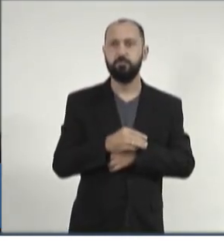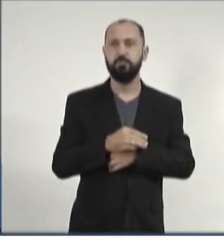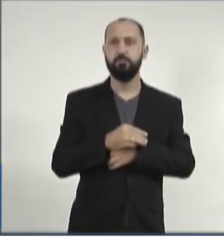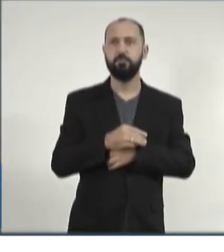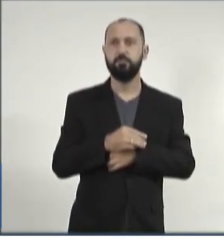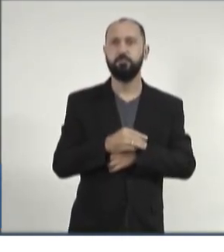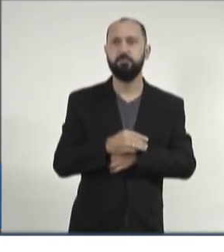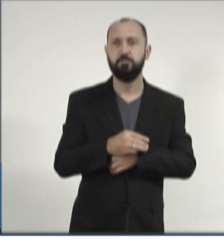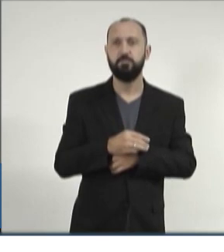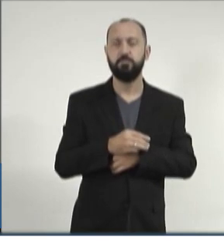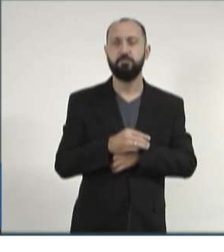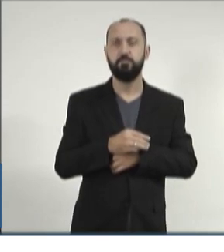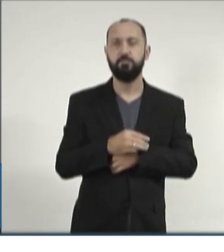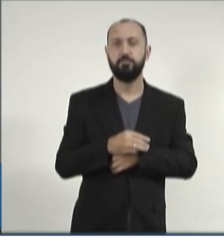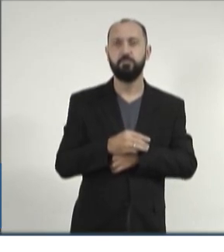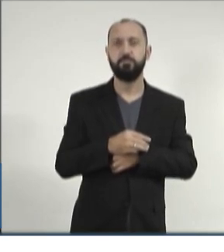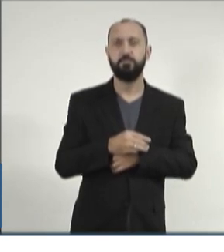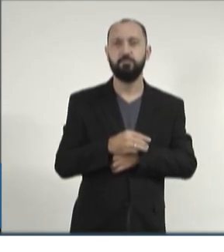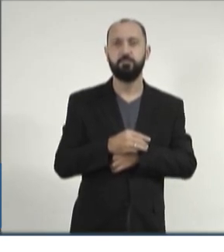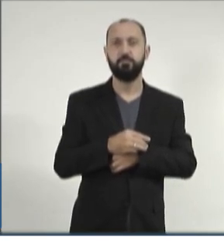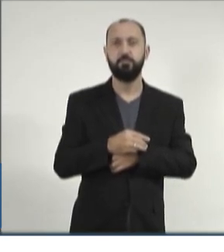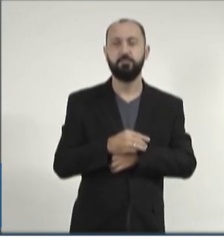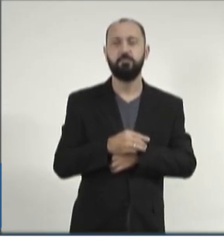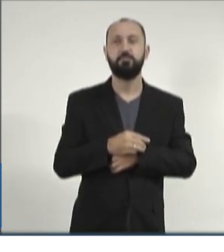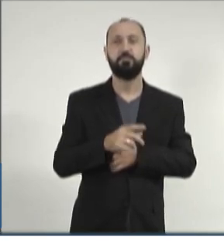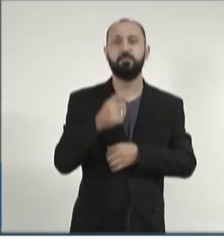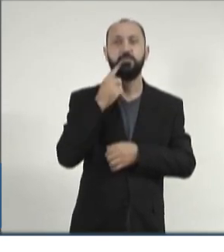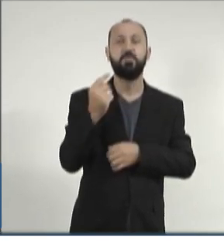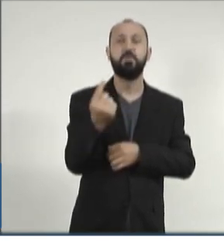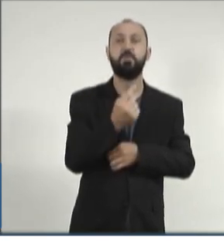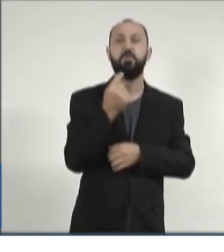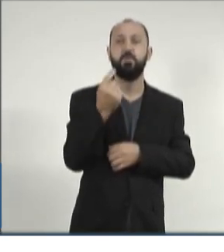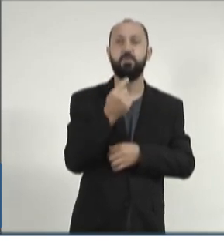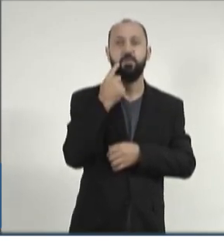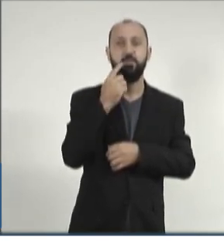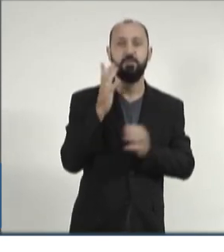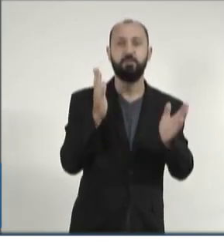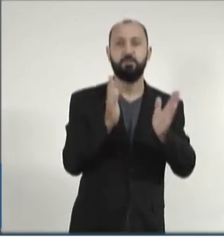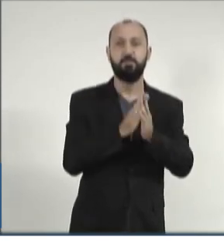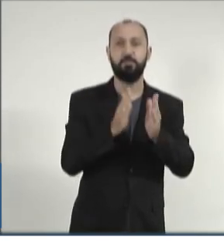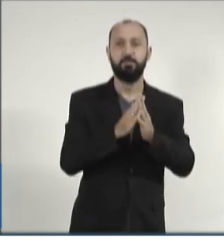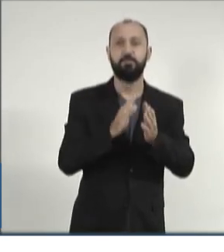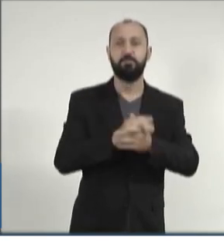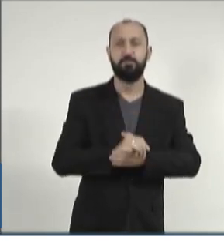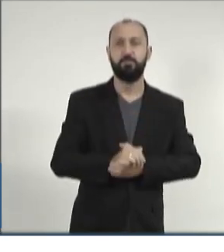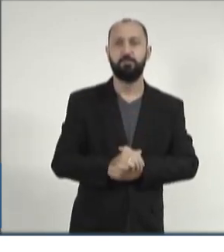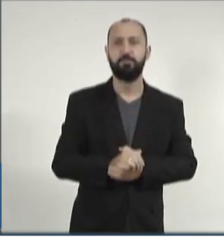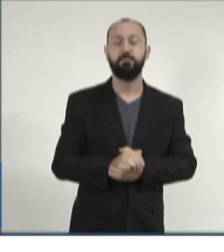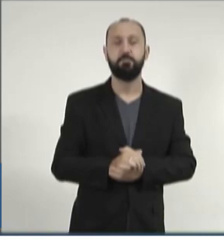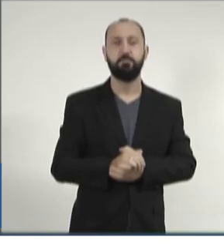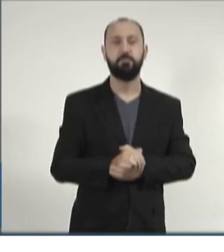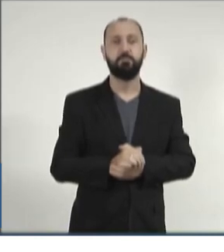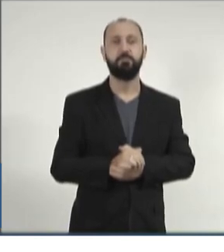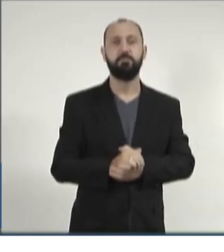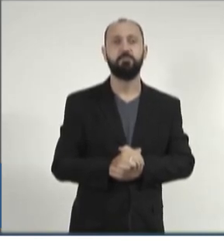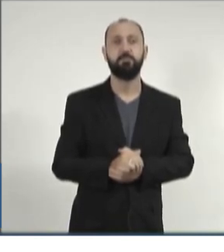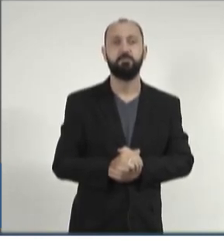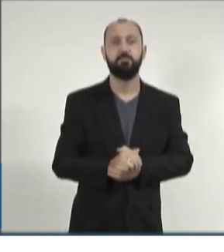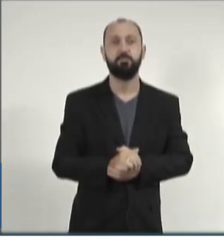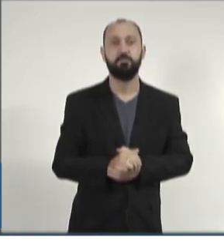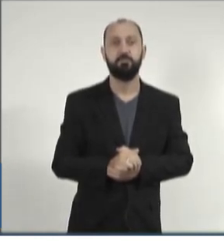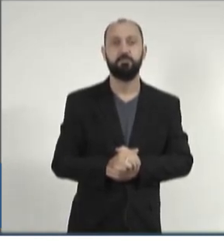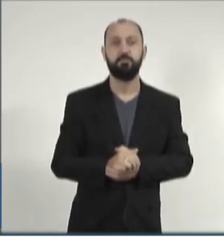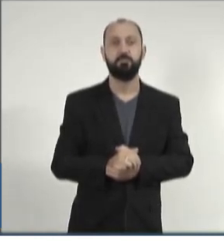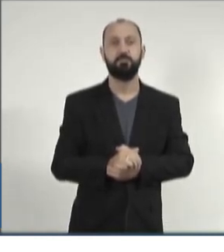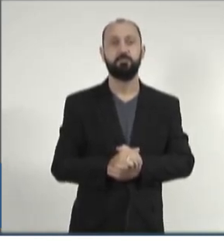lesão corporal é uma forma de violência física e que essa é a única forma de violência doméstica. Ah, eu sofri violência